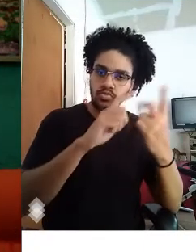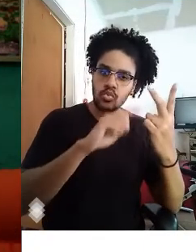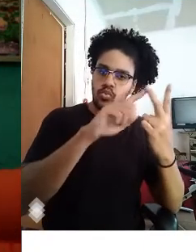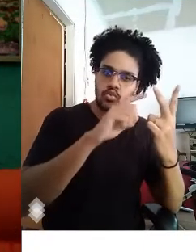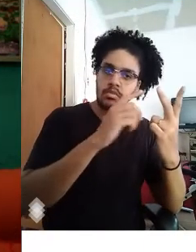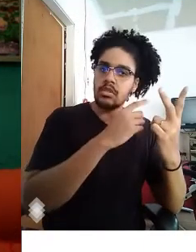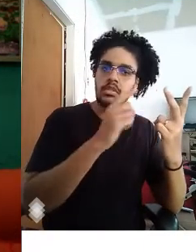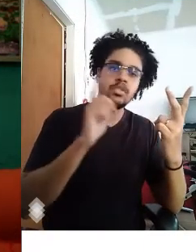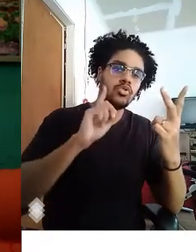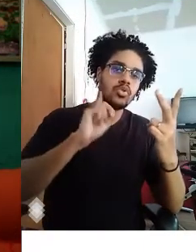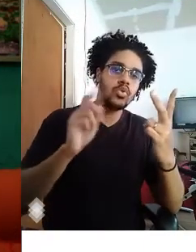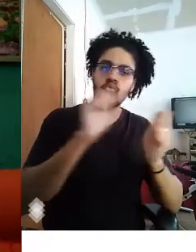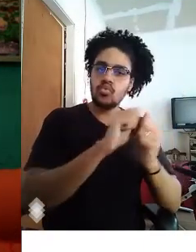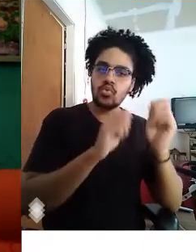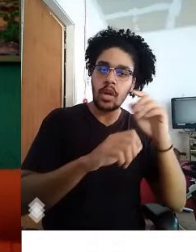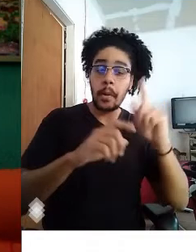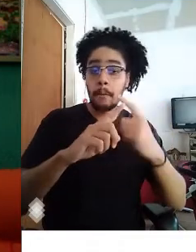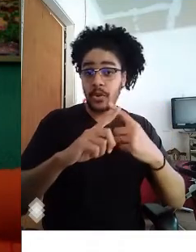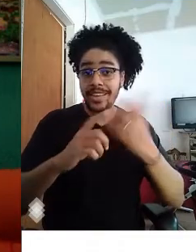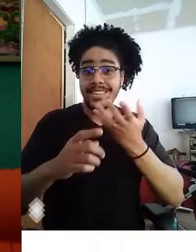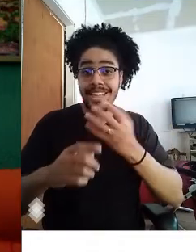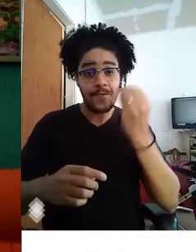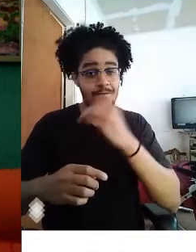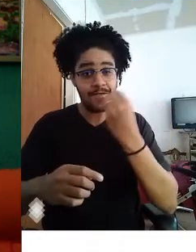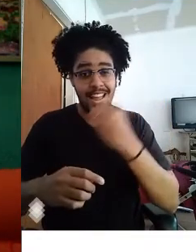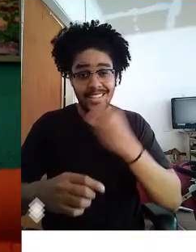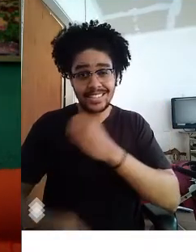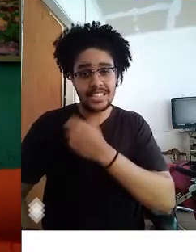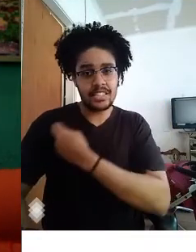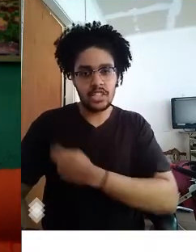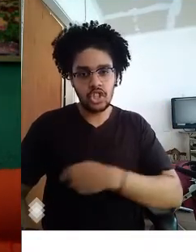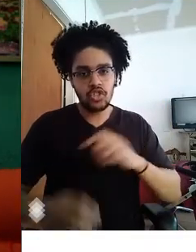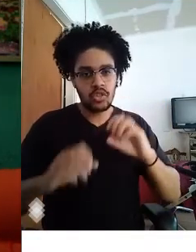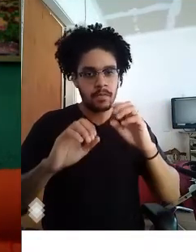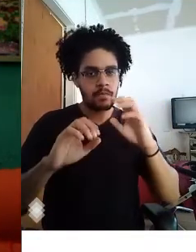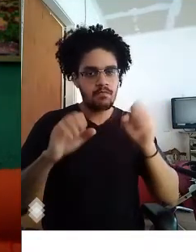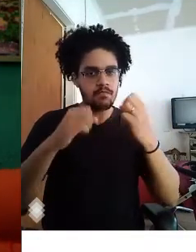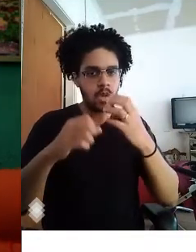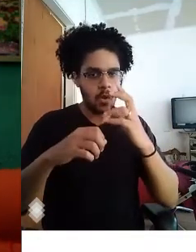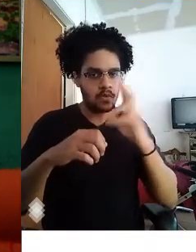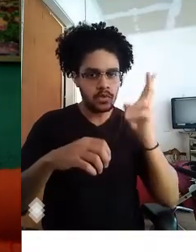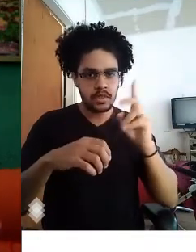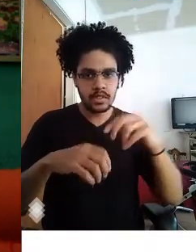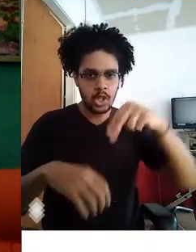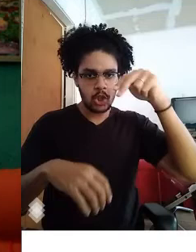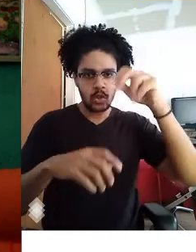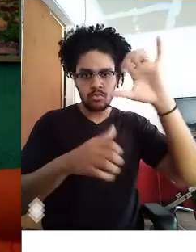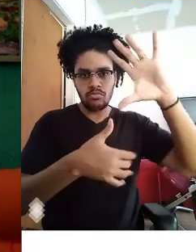Brasil é uma dessas peças desse xadrez para atacar o governo chinês, para enfraquecer a China